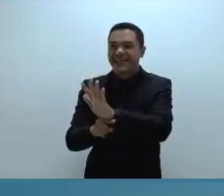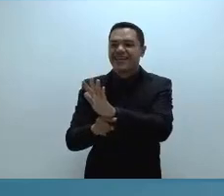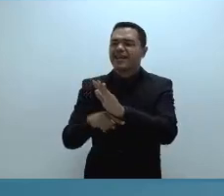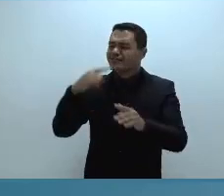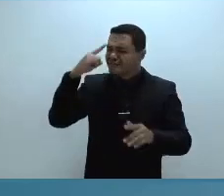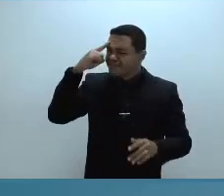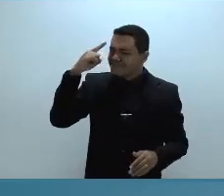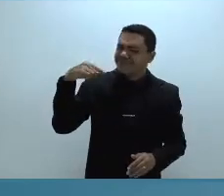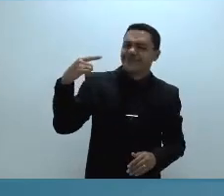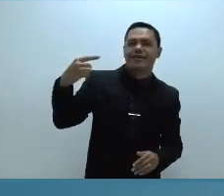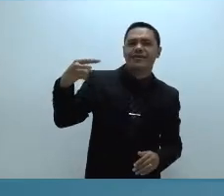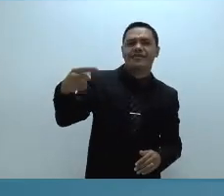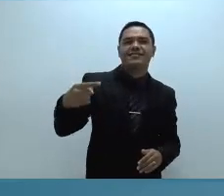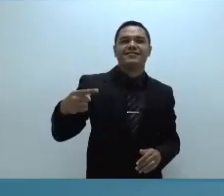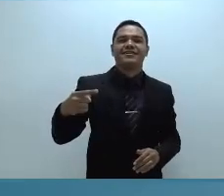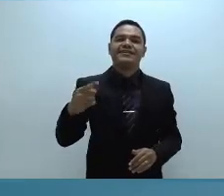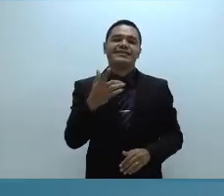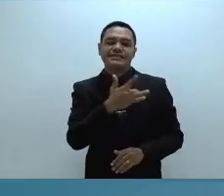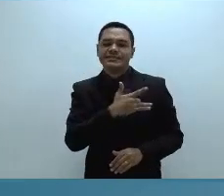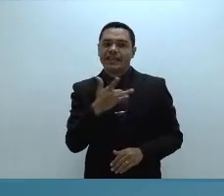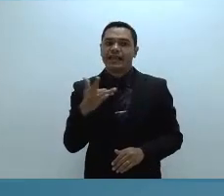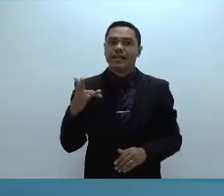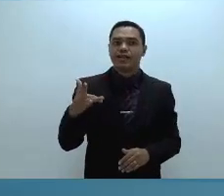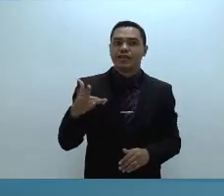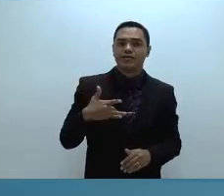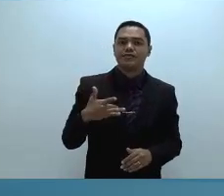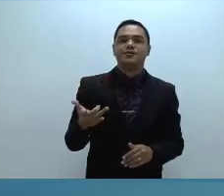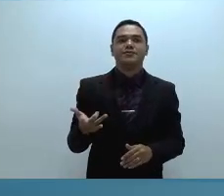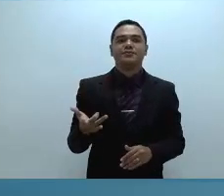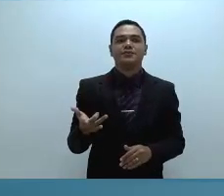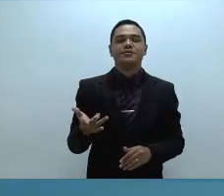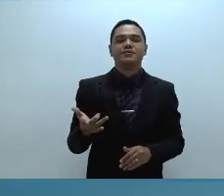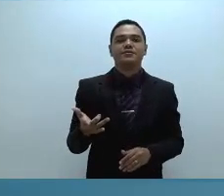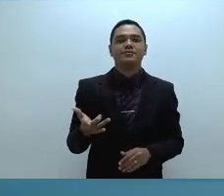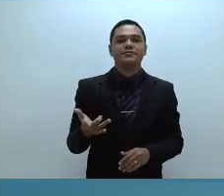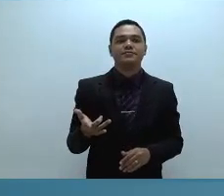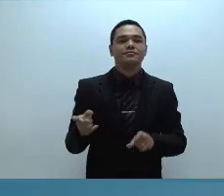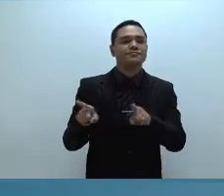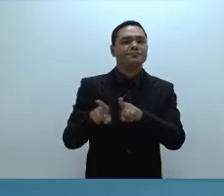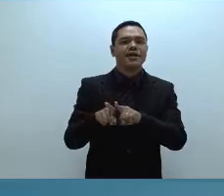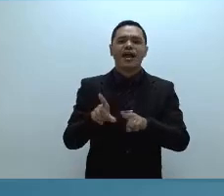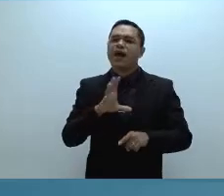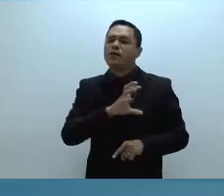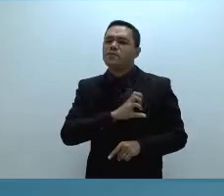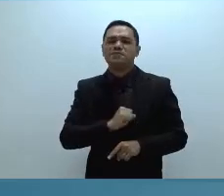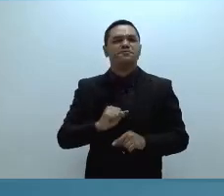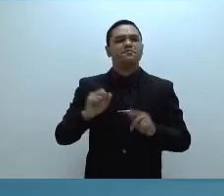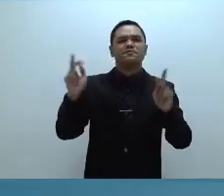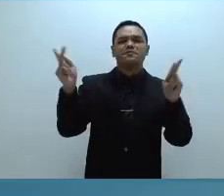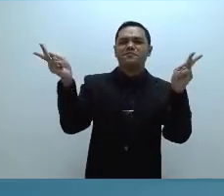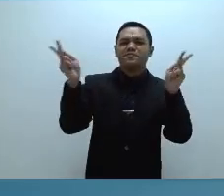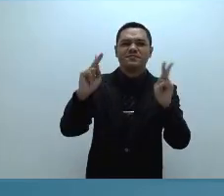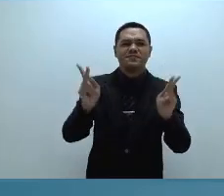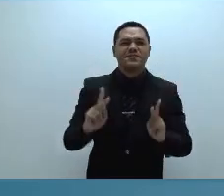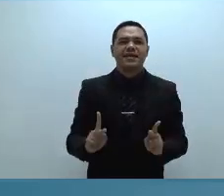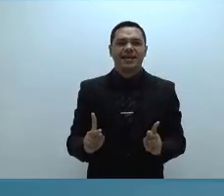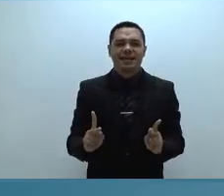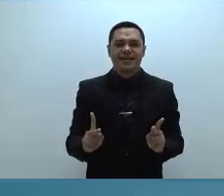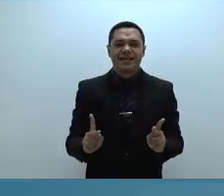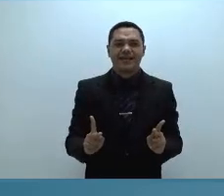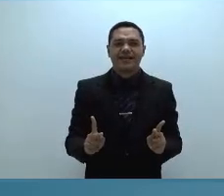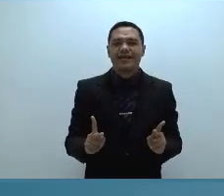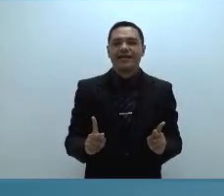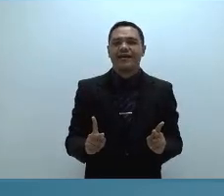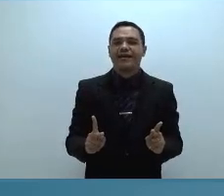vida. Muita saúde e que o amor e a paz sejam companheiras em